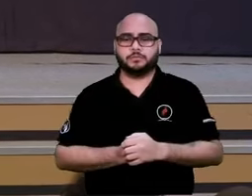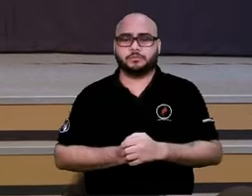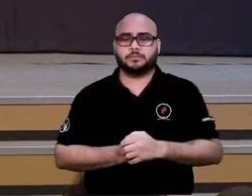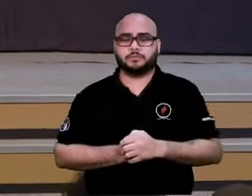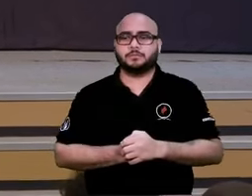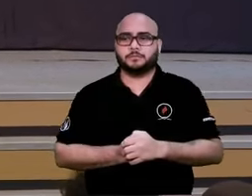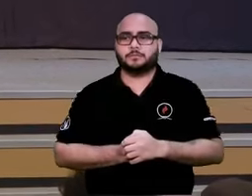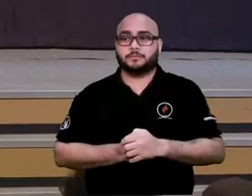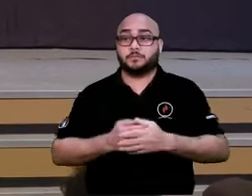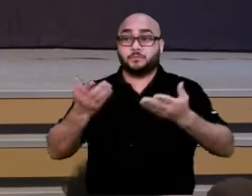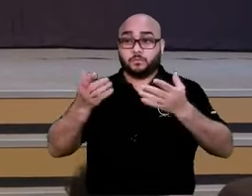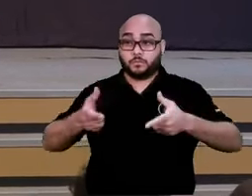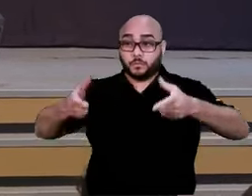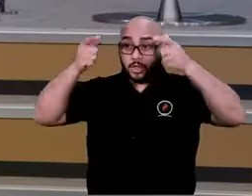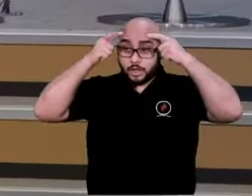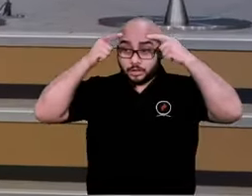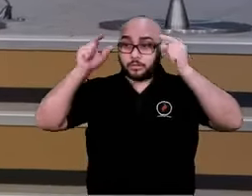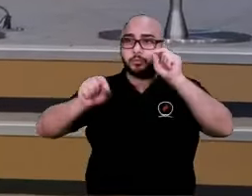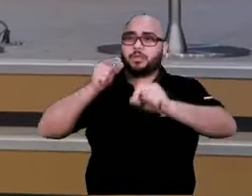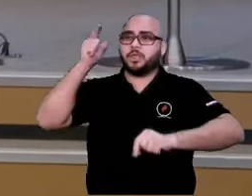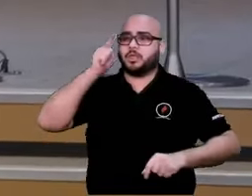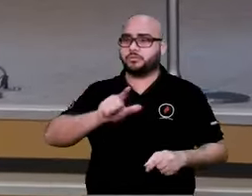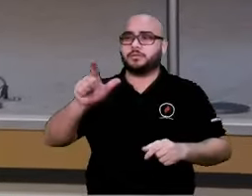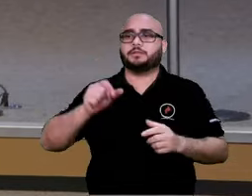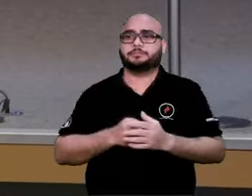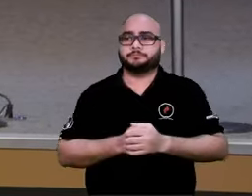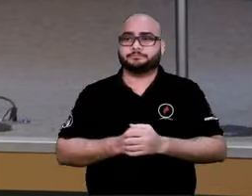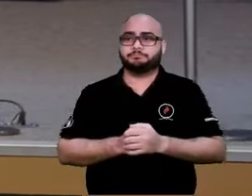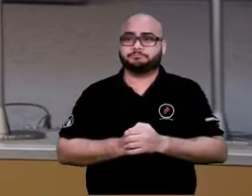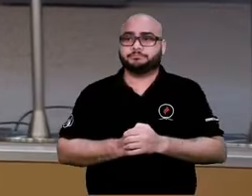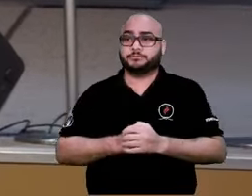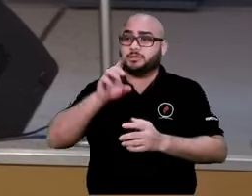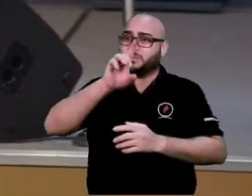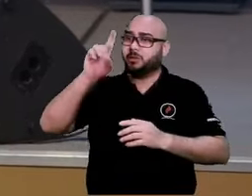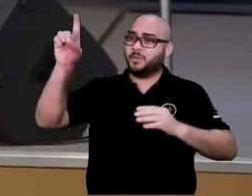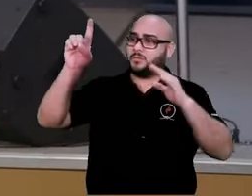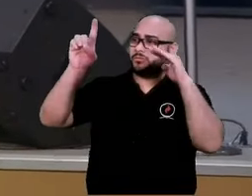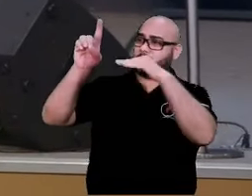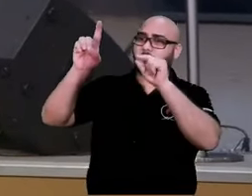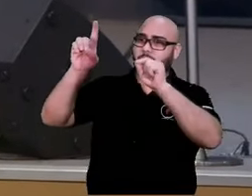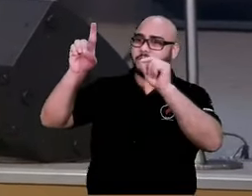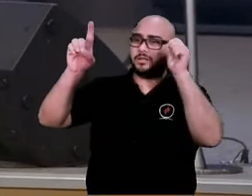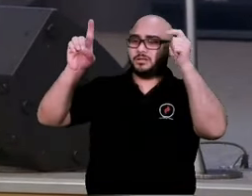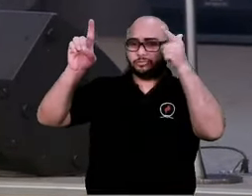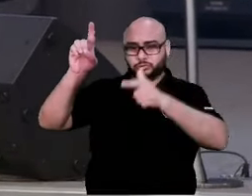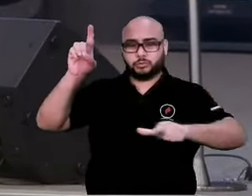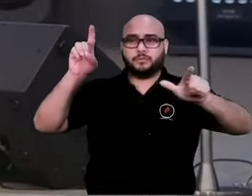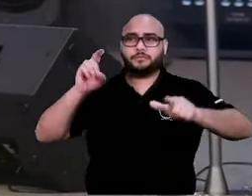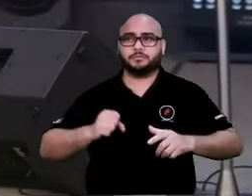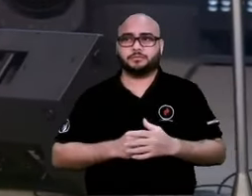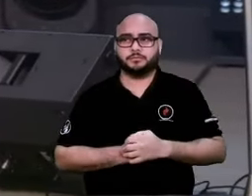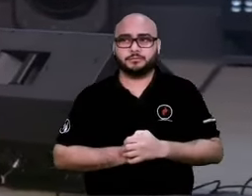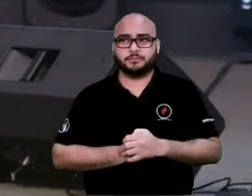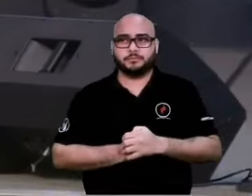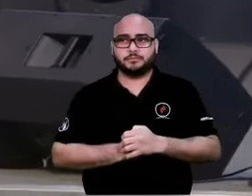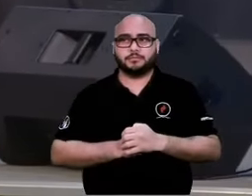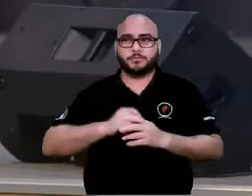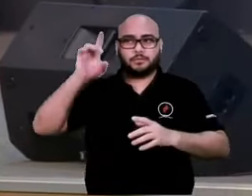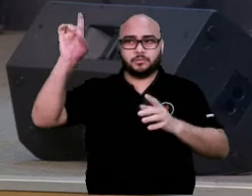onde, rei, com esses escudos de bronze? Ah, meu Deus do céu, Deus está permitindo o inimigo tirar de